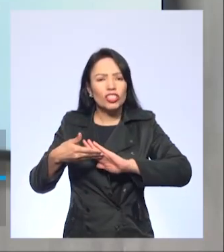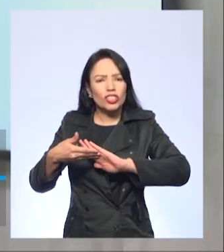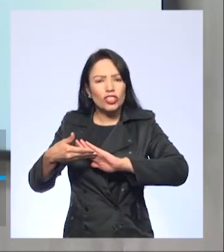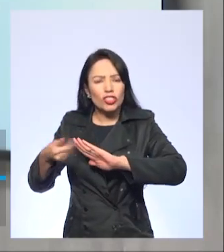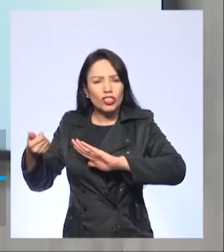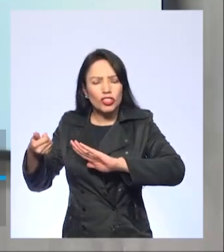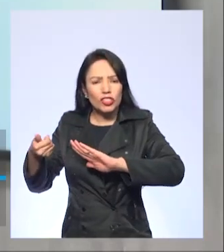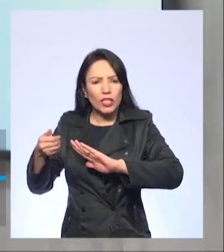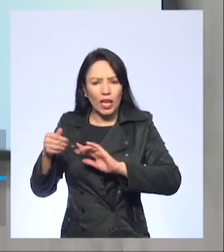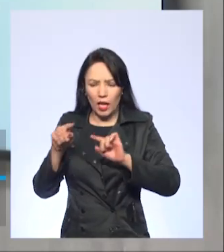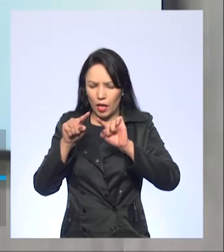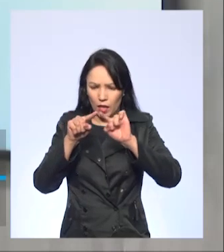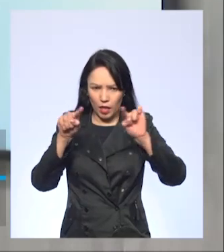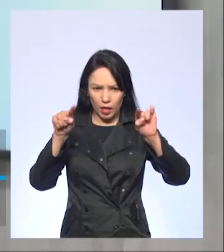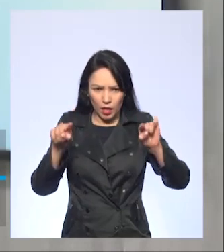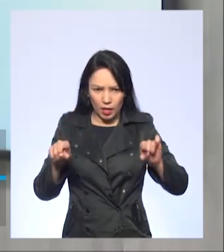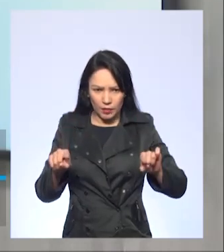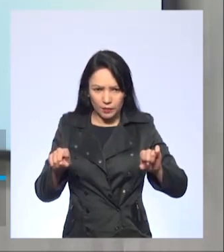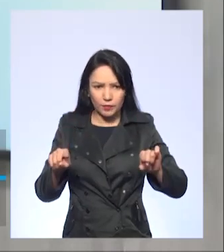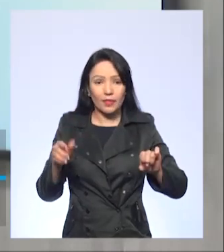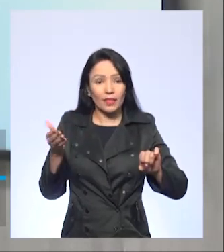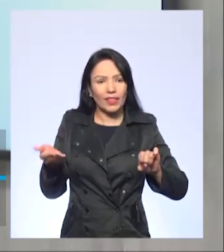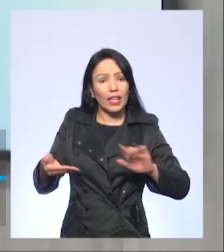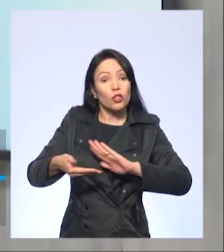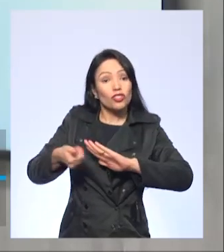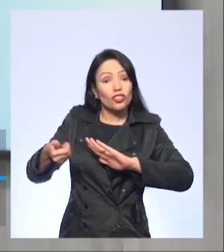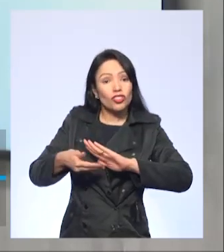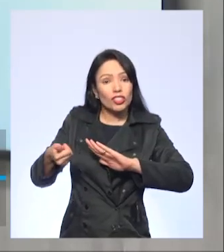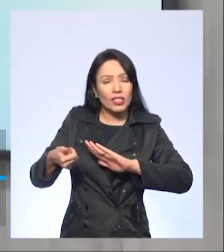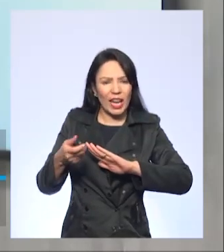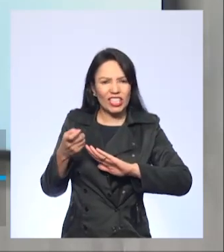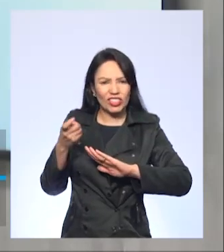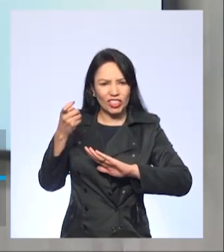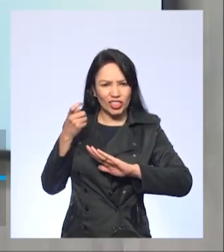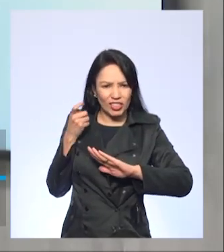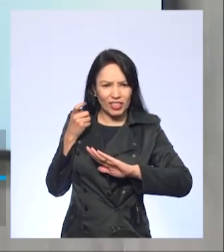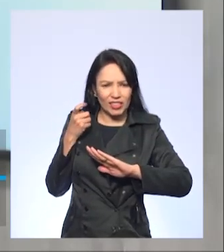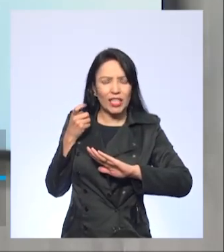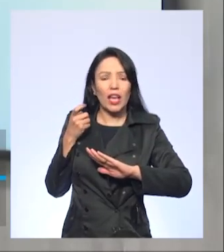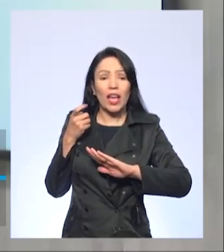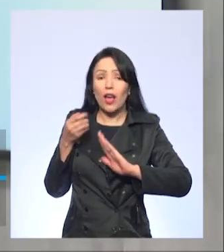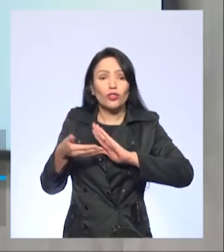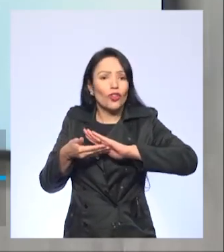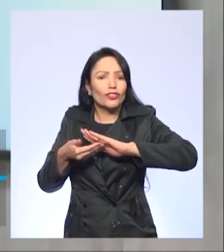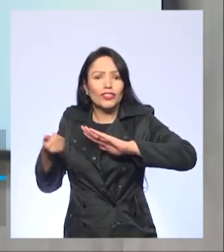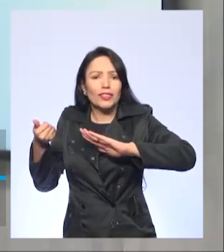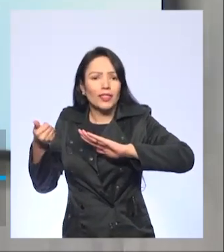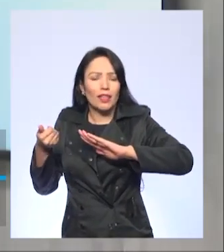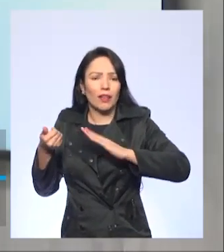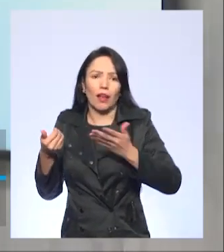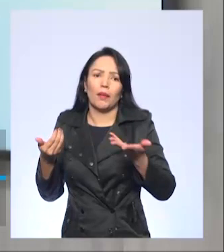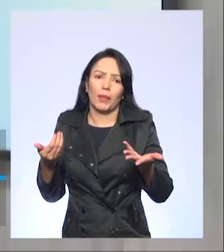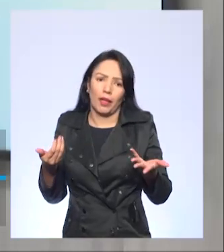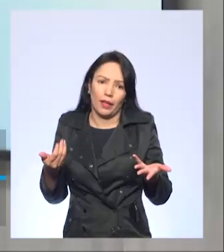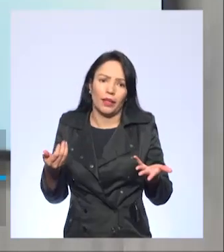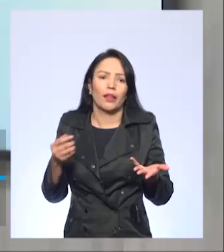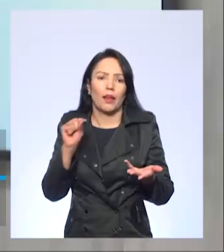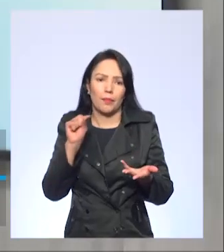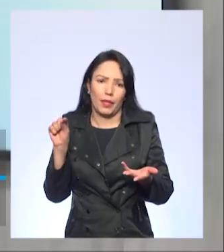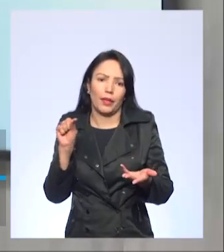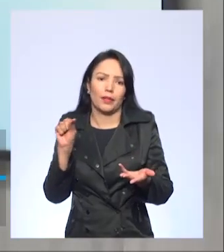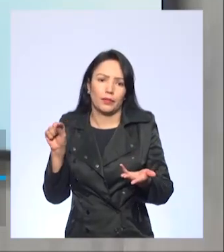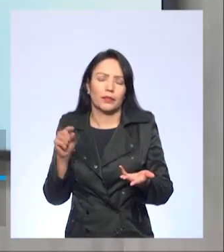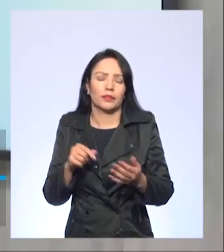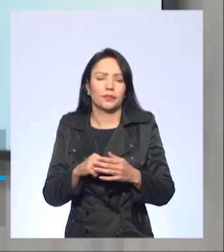ladinho do quadrado, que é x, estou tirando, fião. E quando eu tiro, eu faço mais ou faço menos? Eu faço